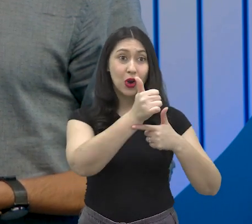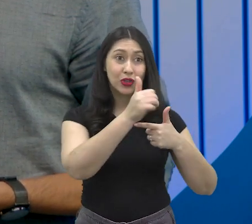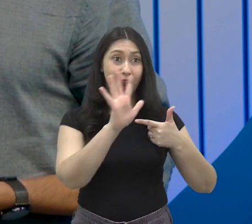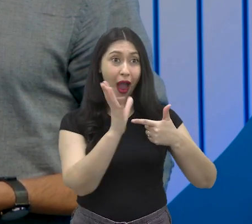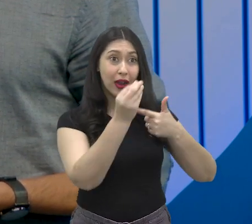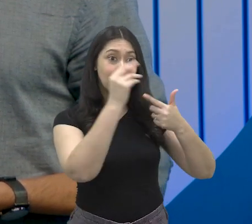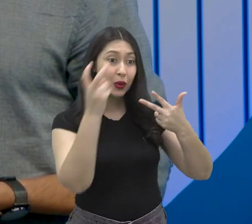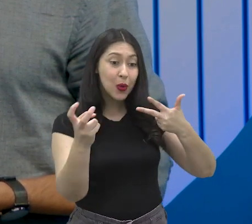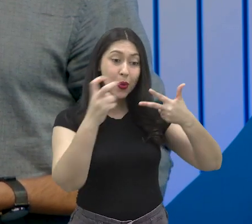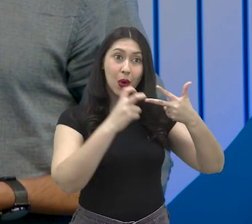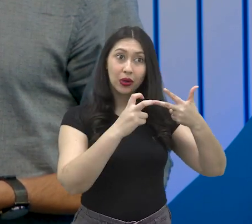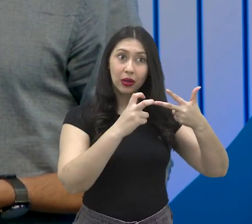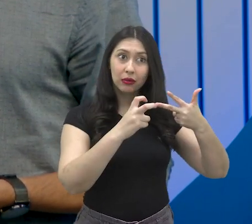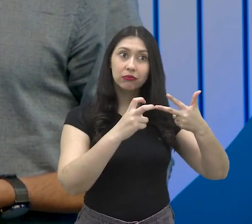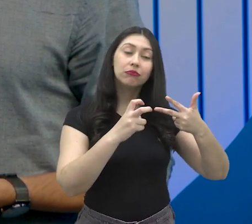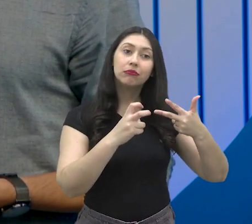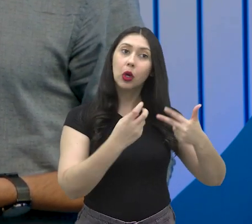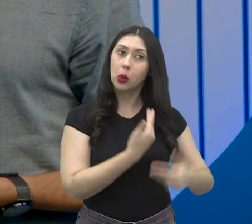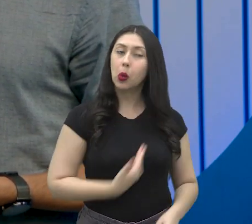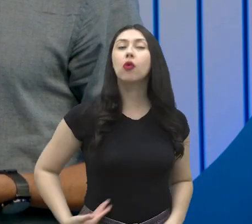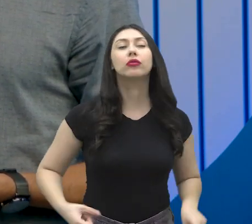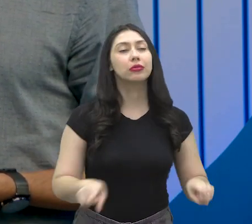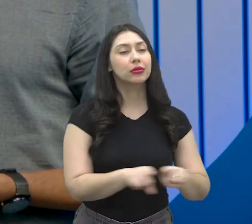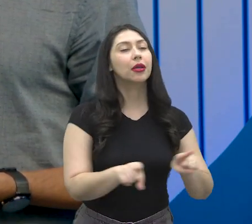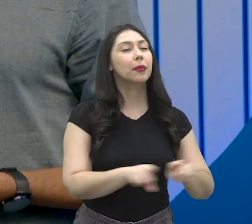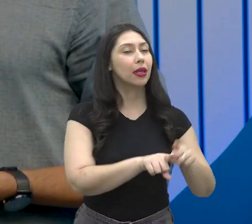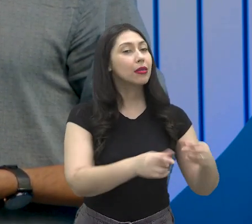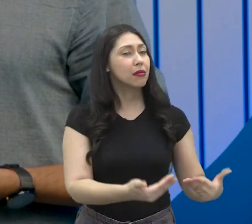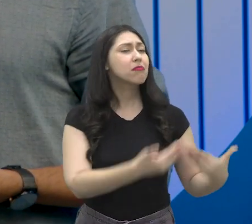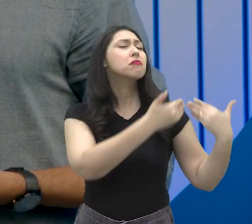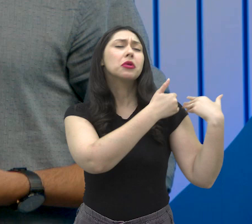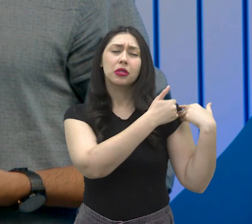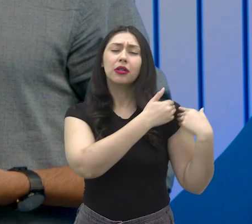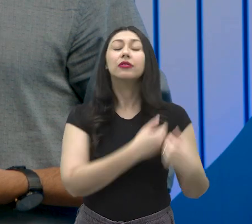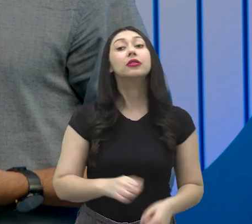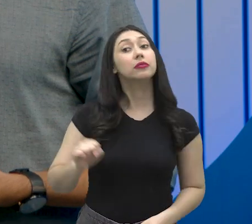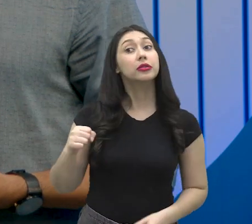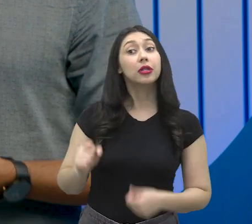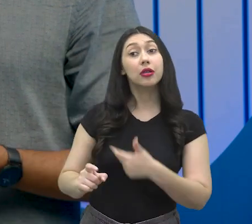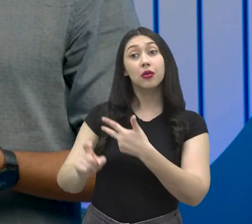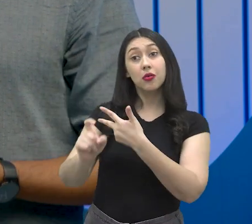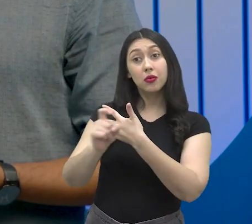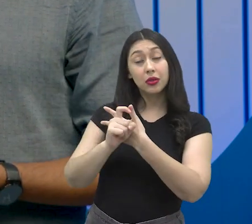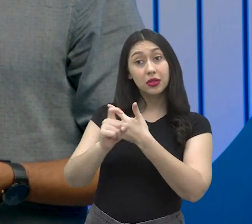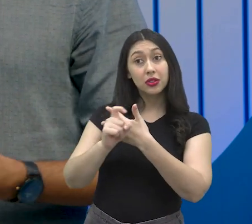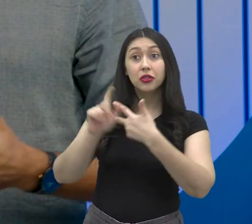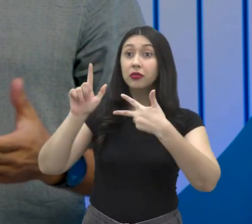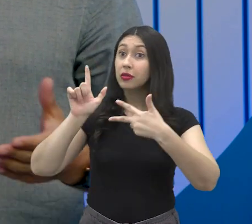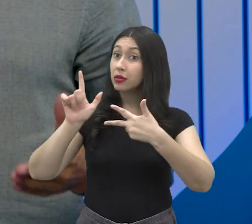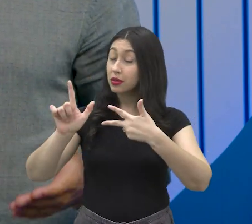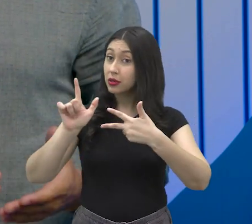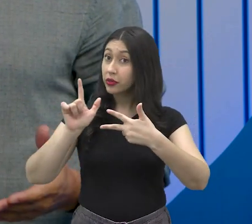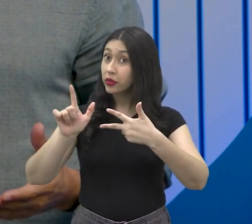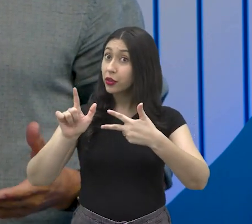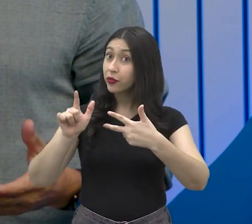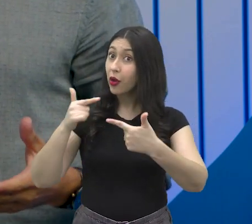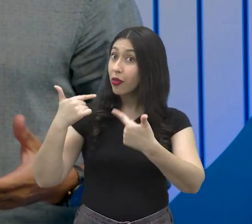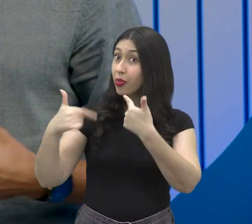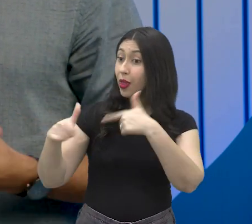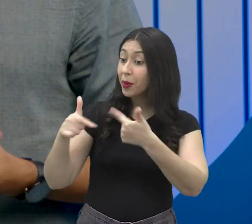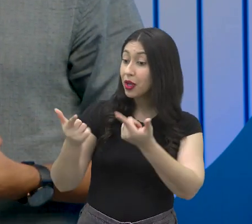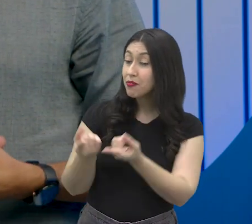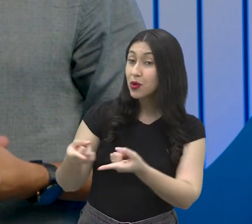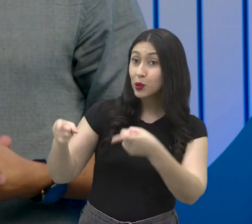o poder público também tem papel essencial. Pois é, os poderes executivo e legislativo